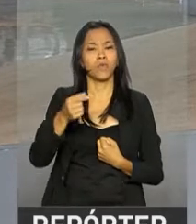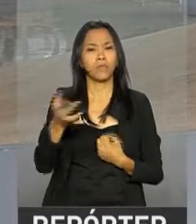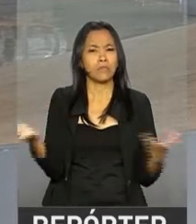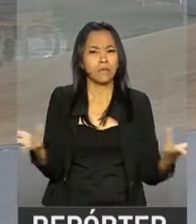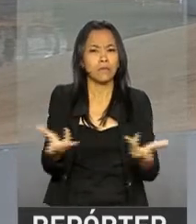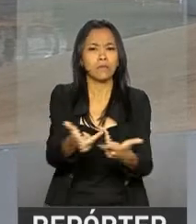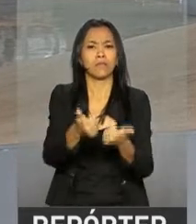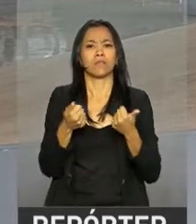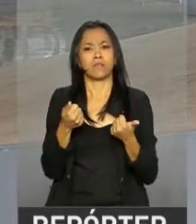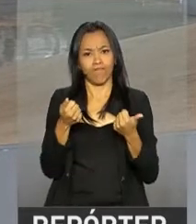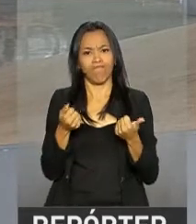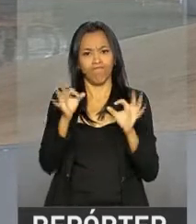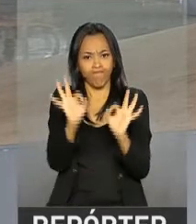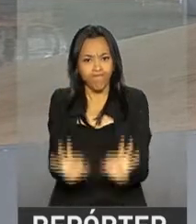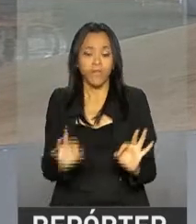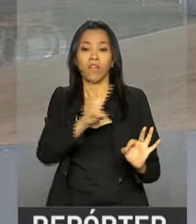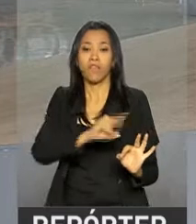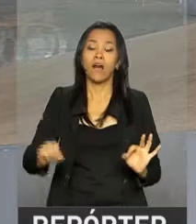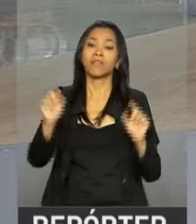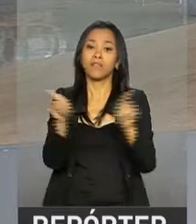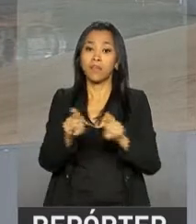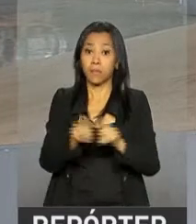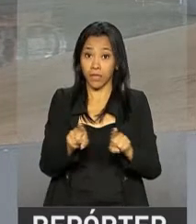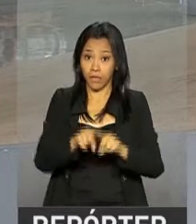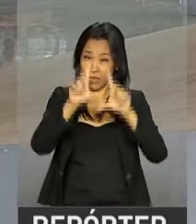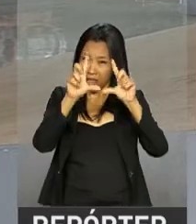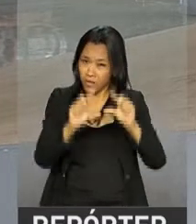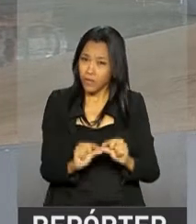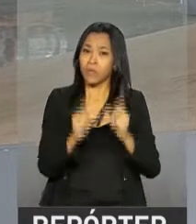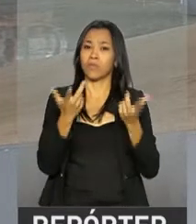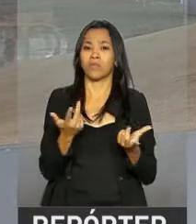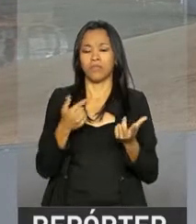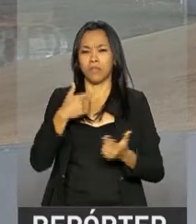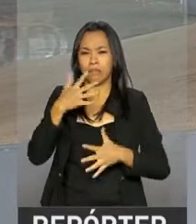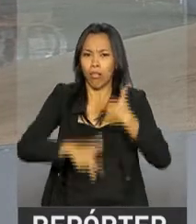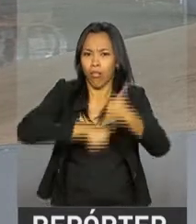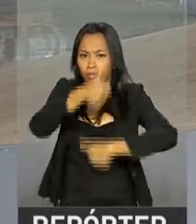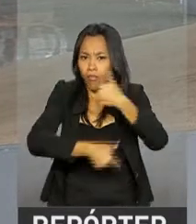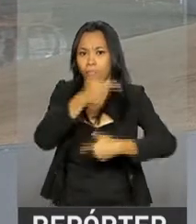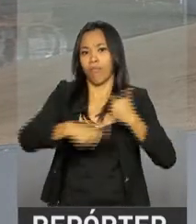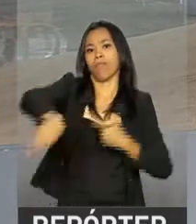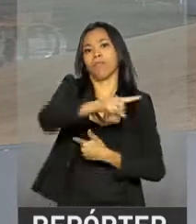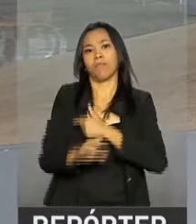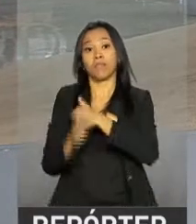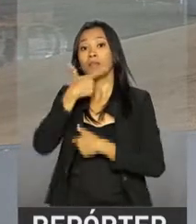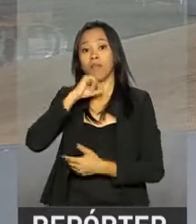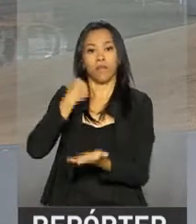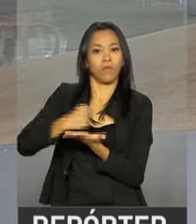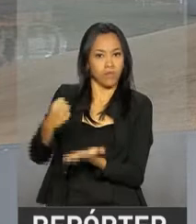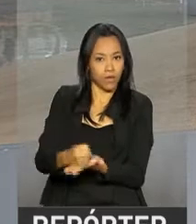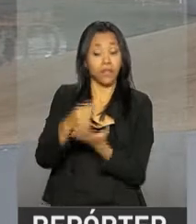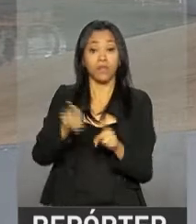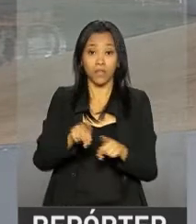mais efetiva vai simplificar a vida dos empregadores e gerar informações de qualidade para